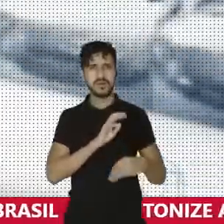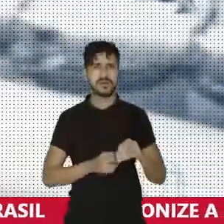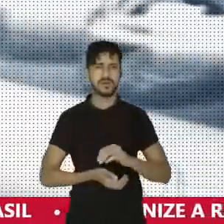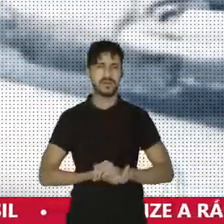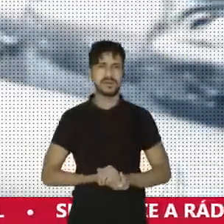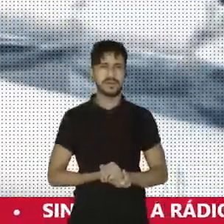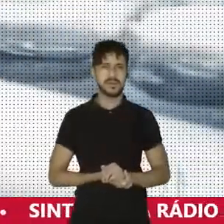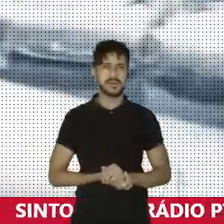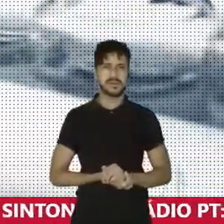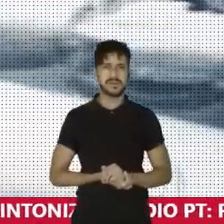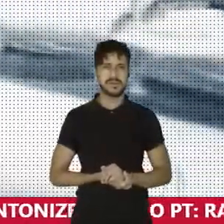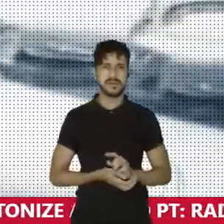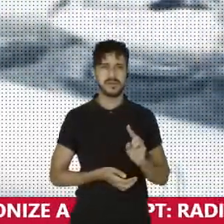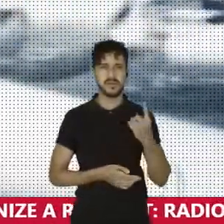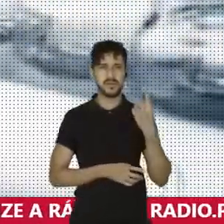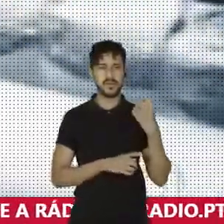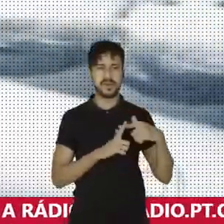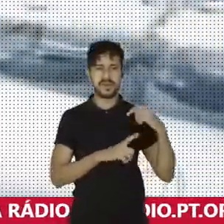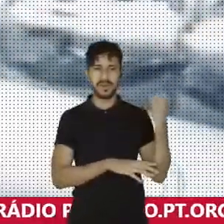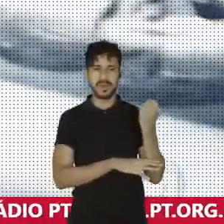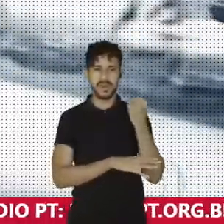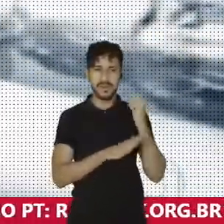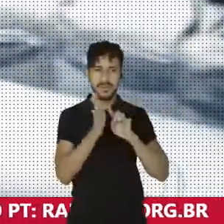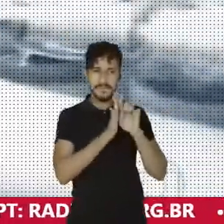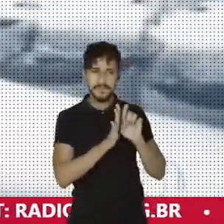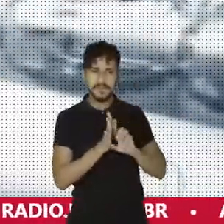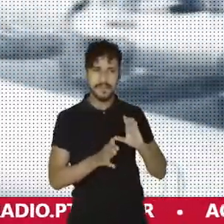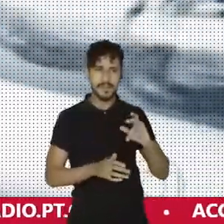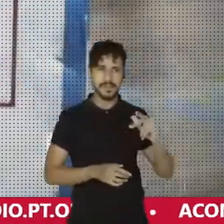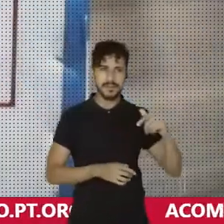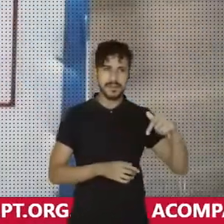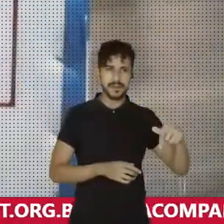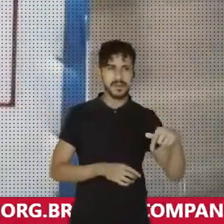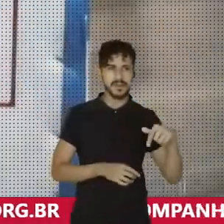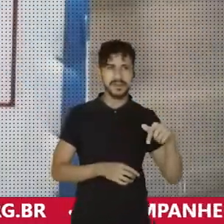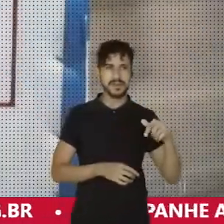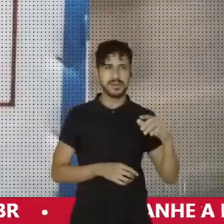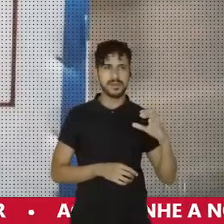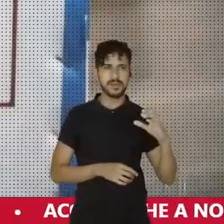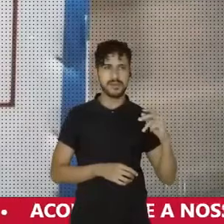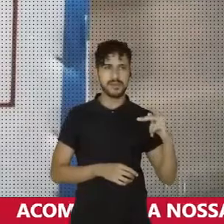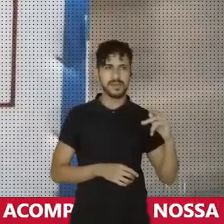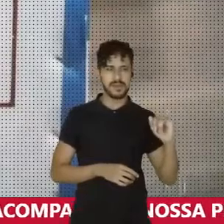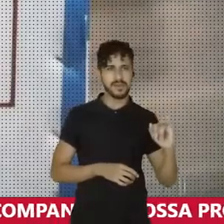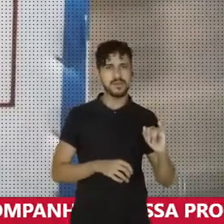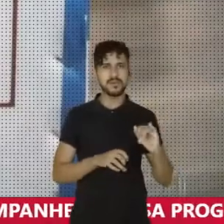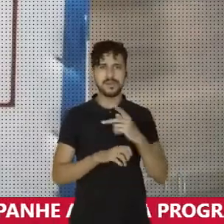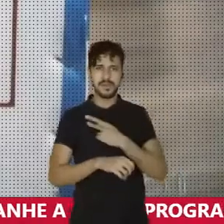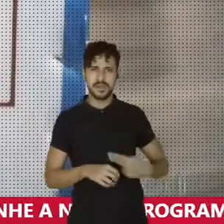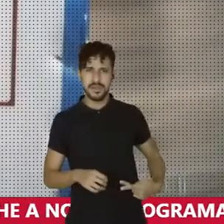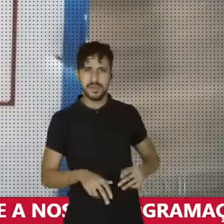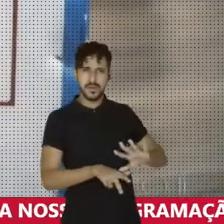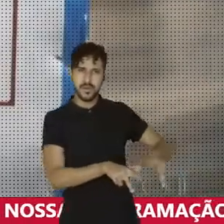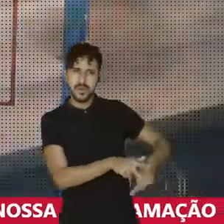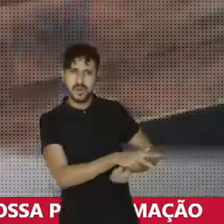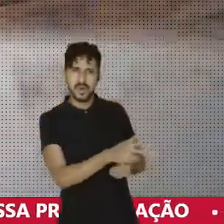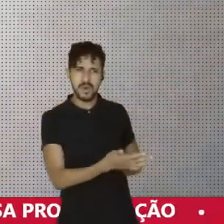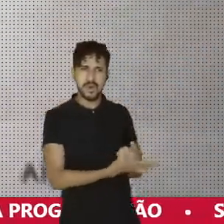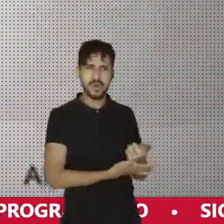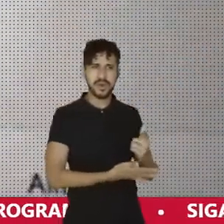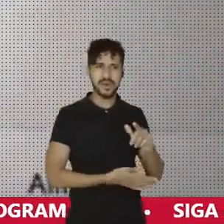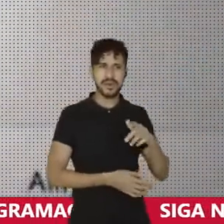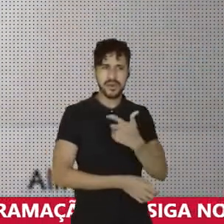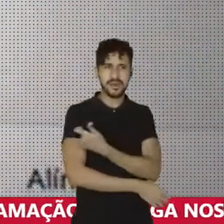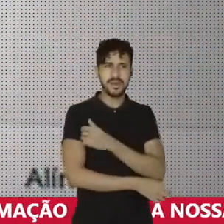em mais de um escândalo investigado pela CPI o presidente montou um esquema de corrupção para comprar a vacina indiana com